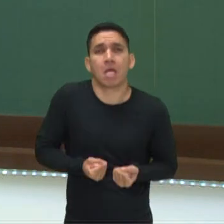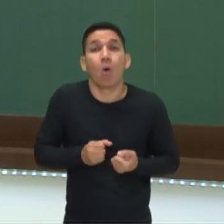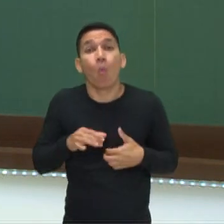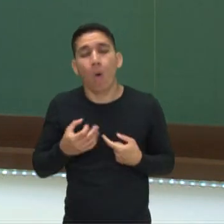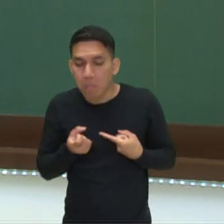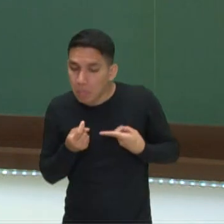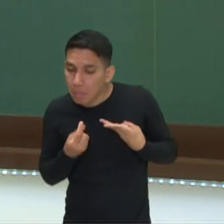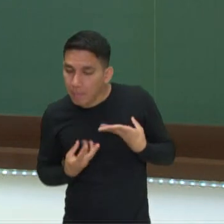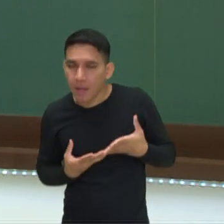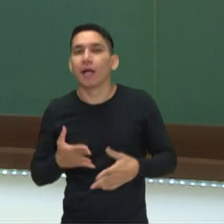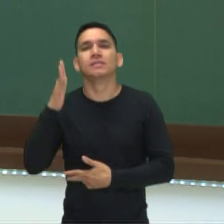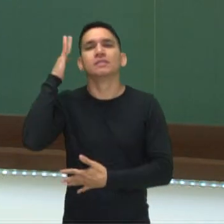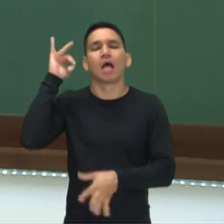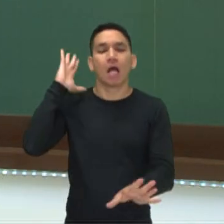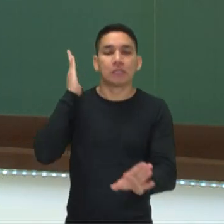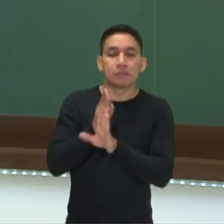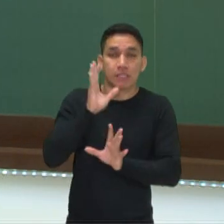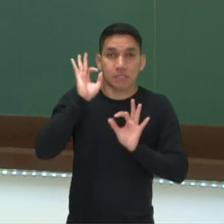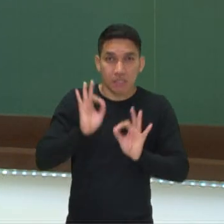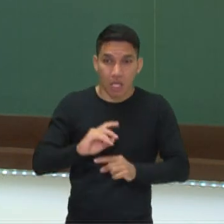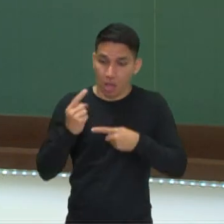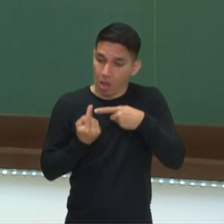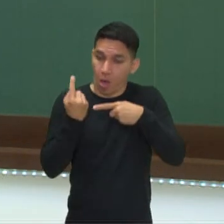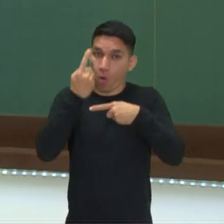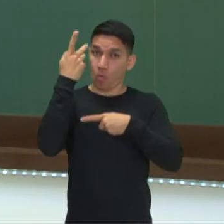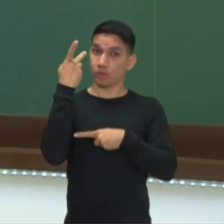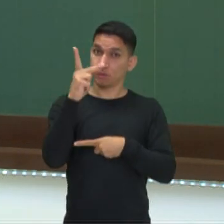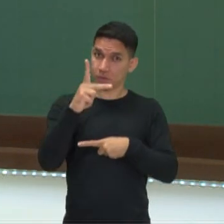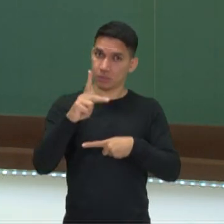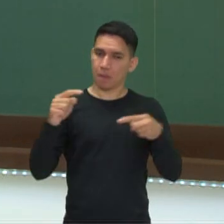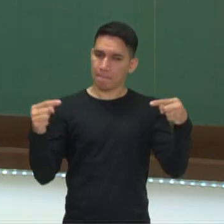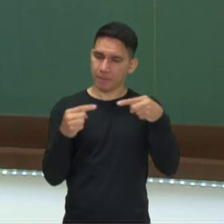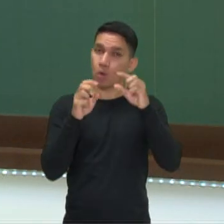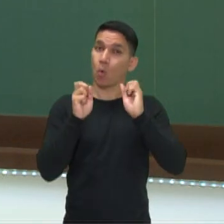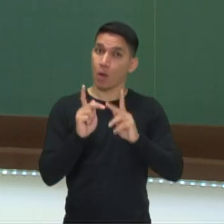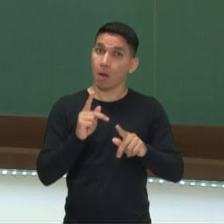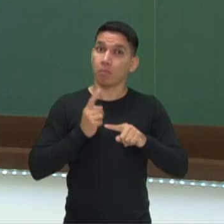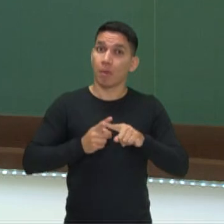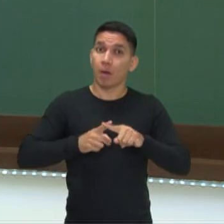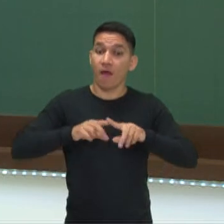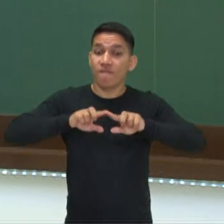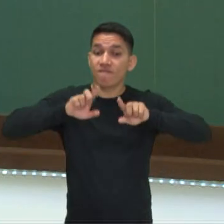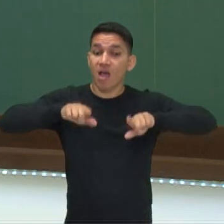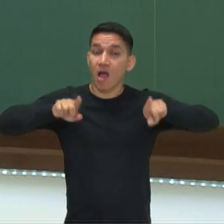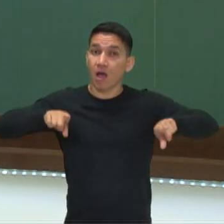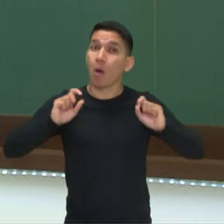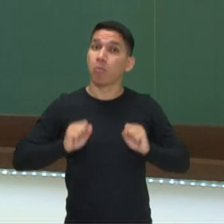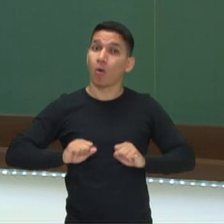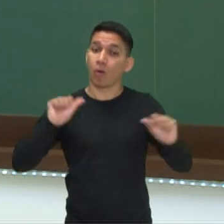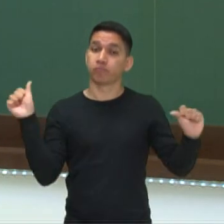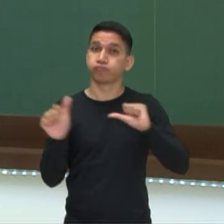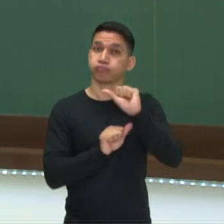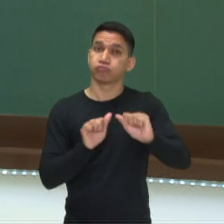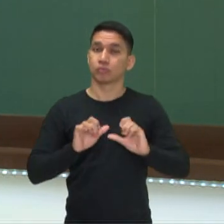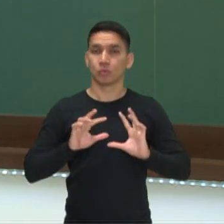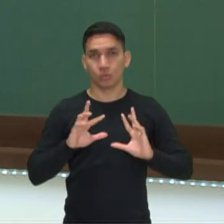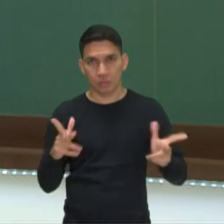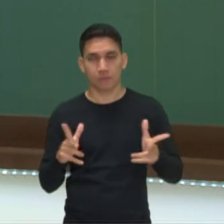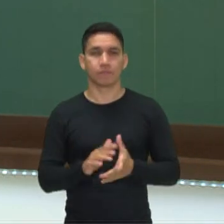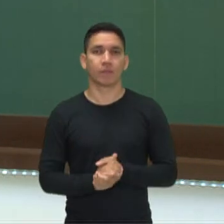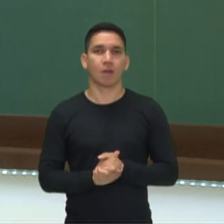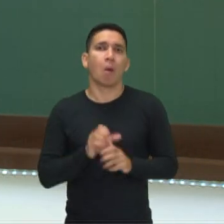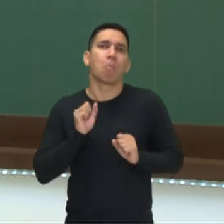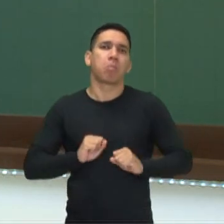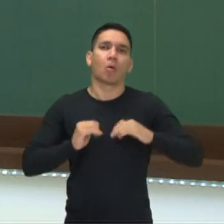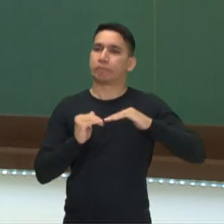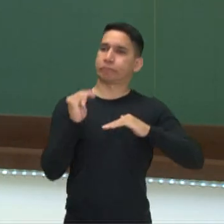a sua altura bem certinha, tá bom? Porque pequenas variações podem mudar o quadro de você estar sobrepeso para